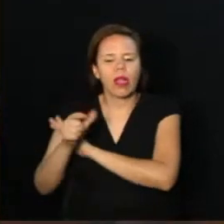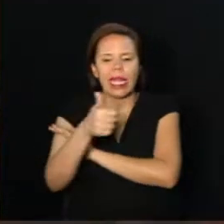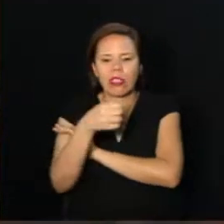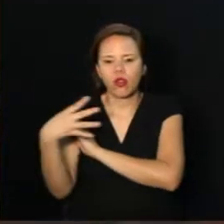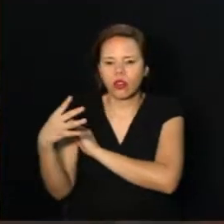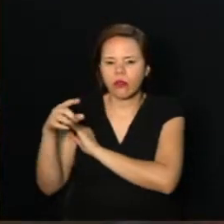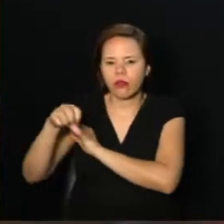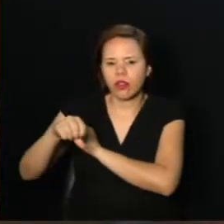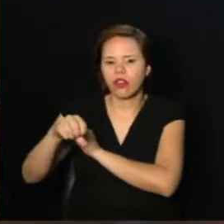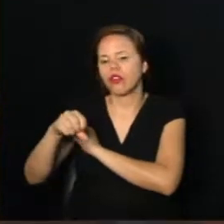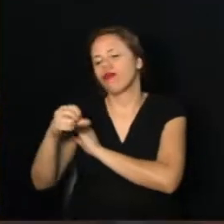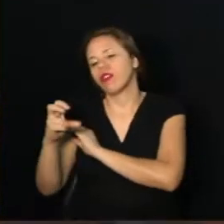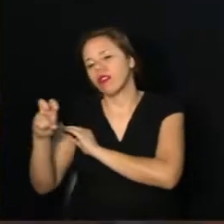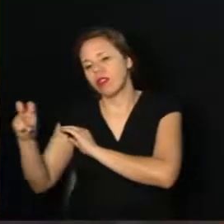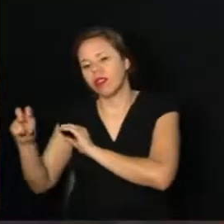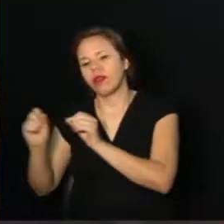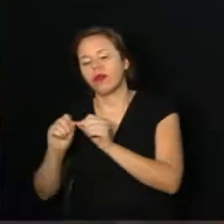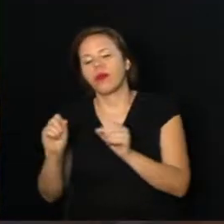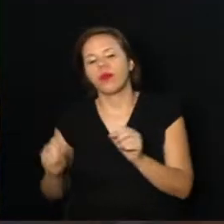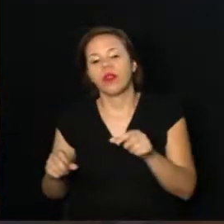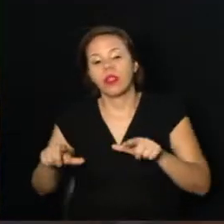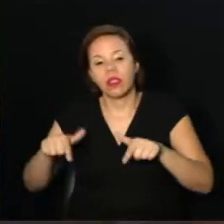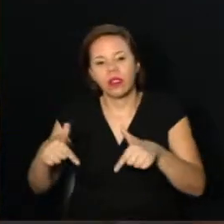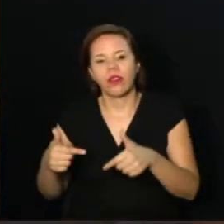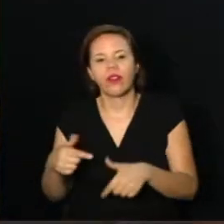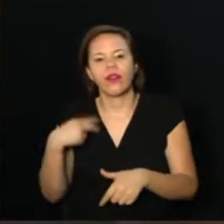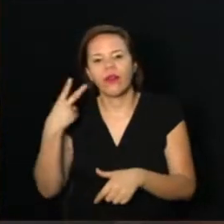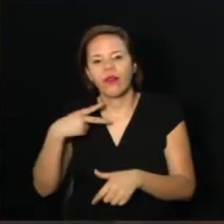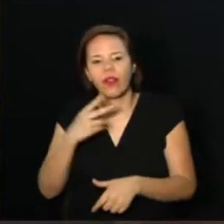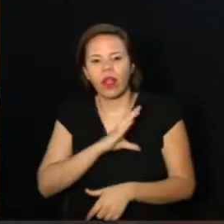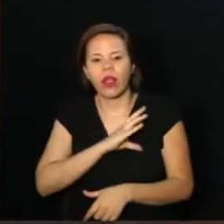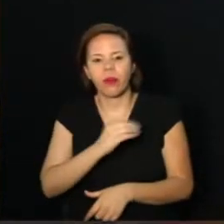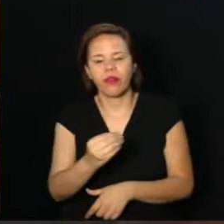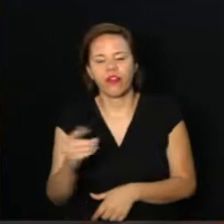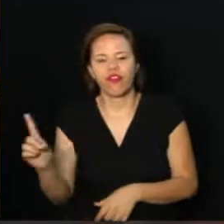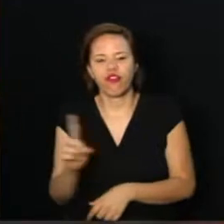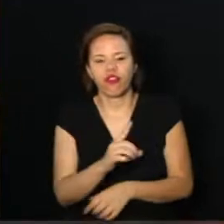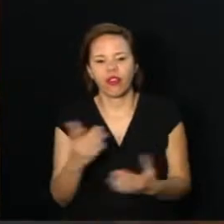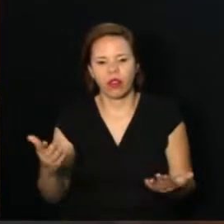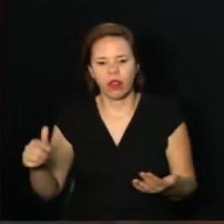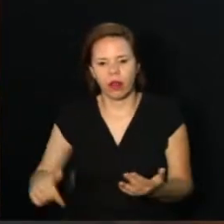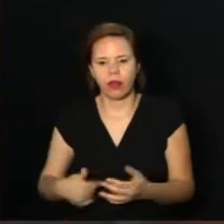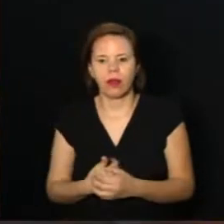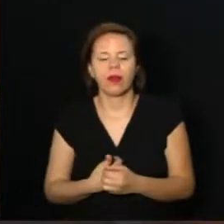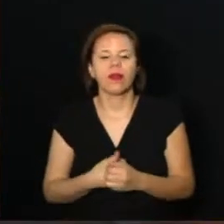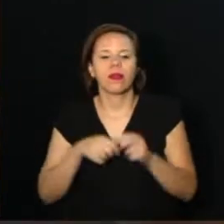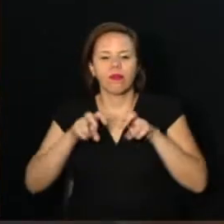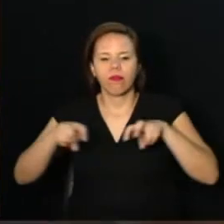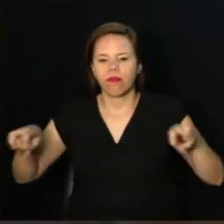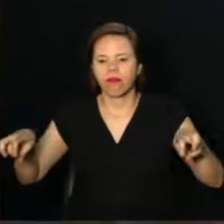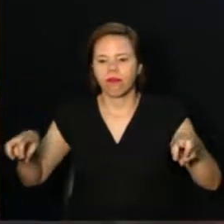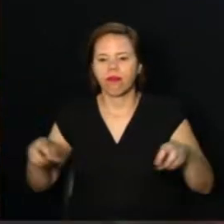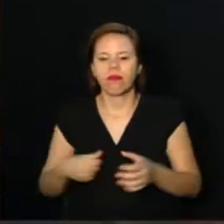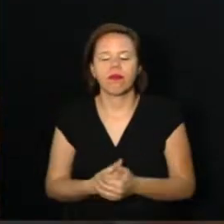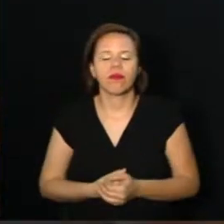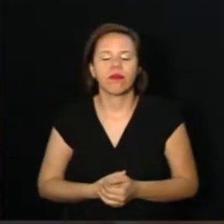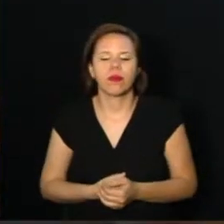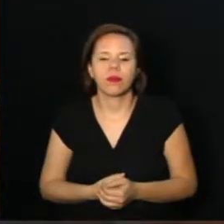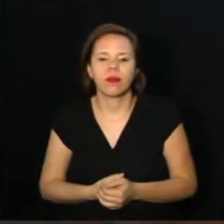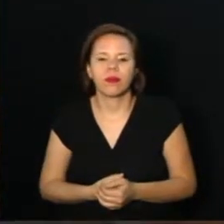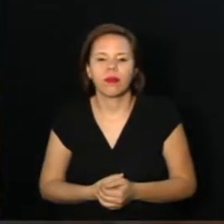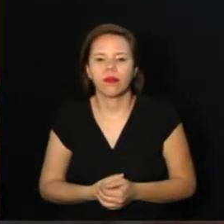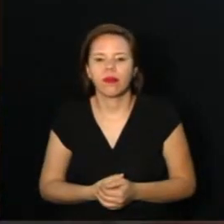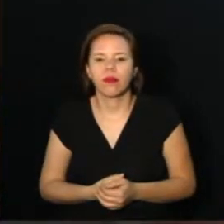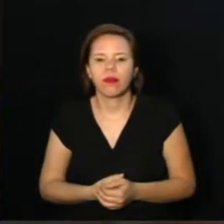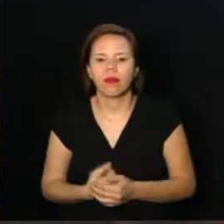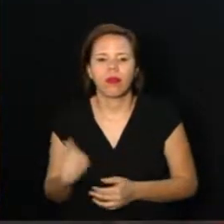14.995, por iniciativa do vereador Campos Filho, que acabou de chegar aqui na mesa, que a gente